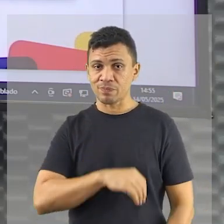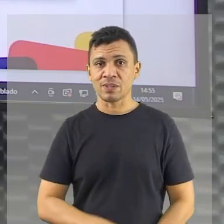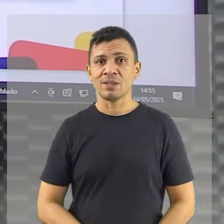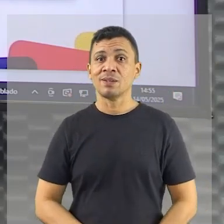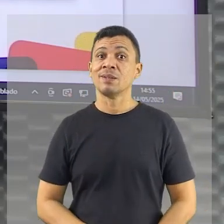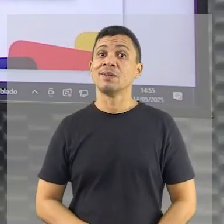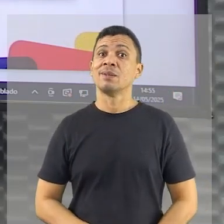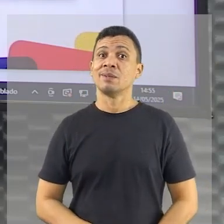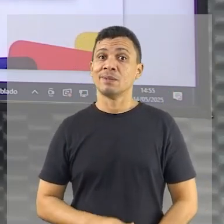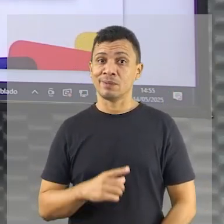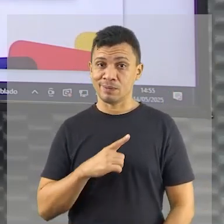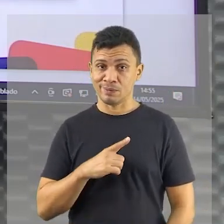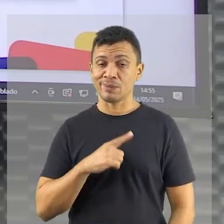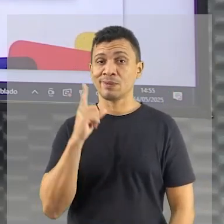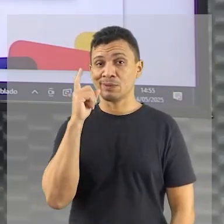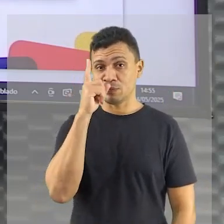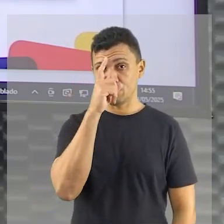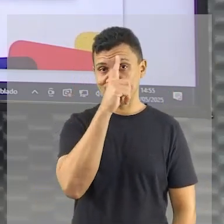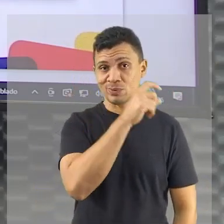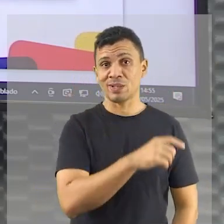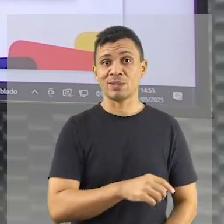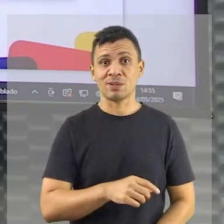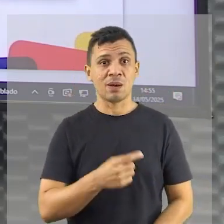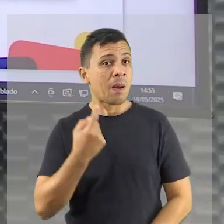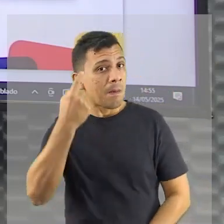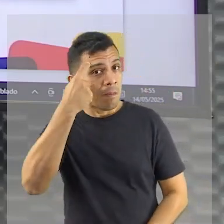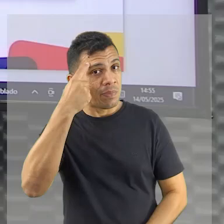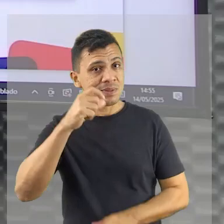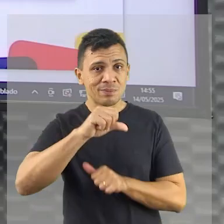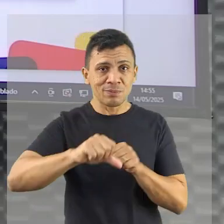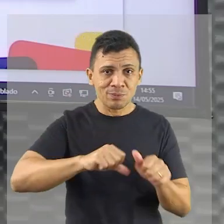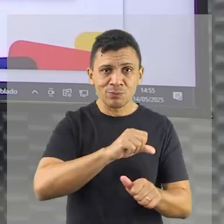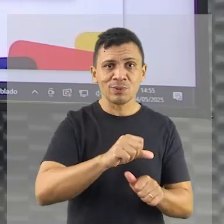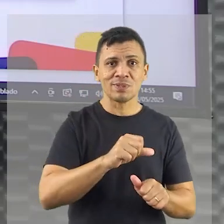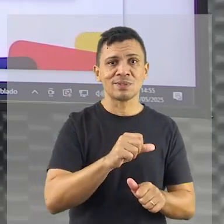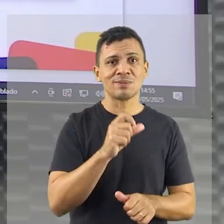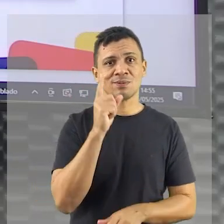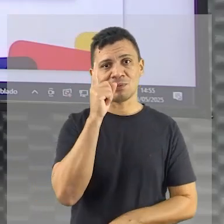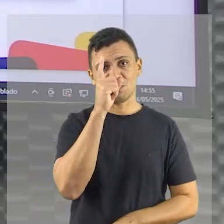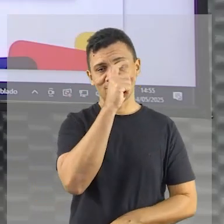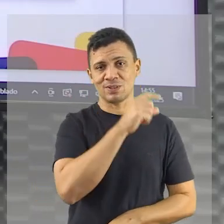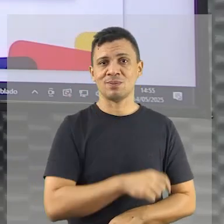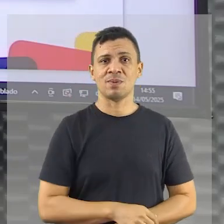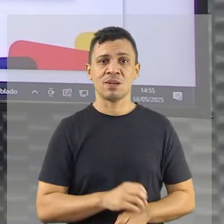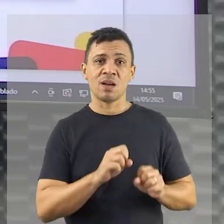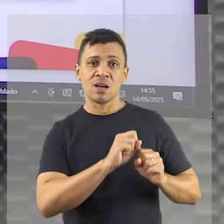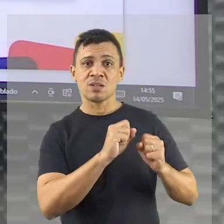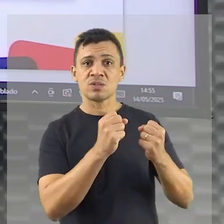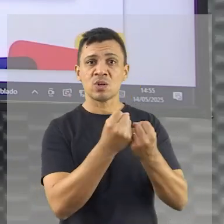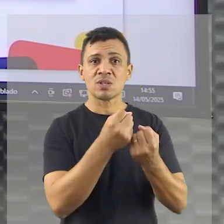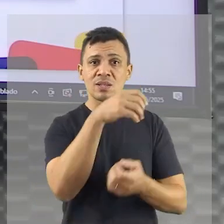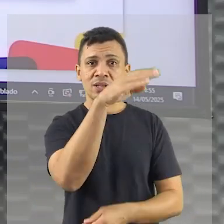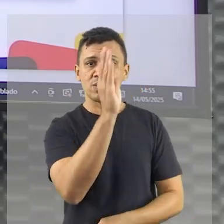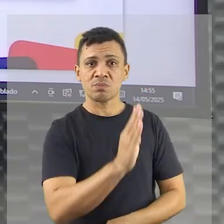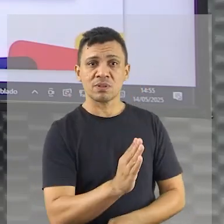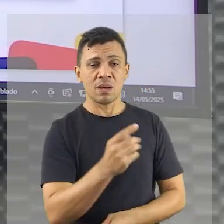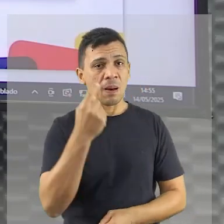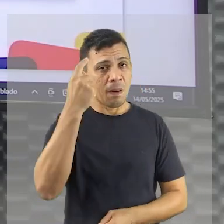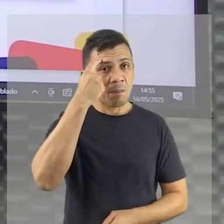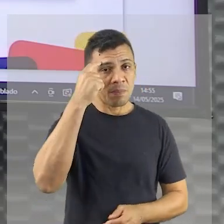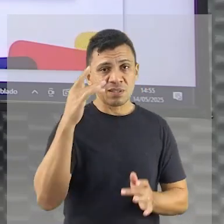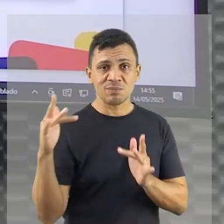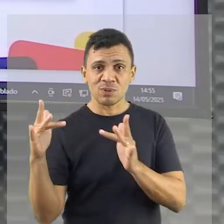vejam, eu acho que com esse mistério que eu estou fazendo já deu para perceber de quem que eu estou falando, né, e eu estou falando de